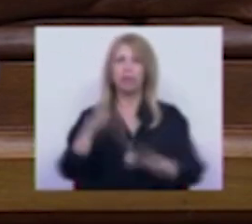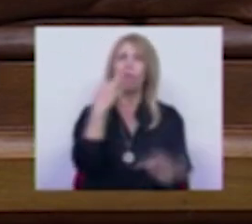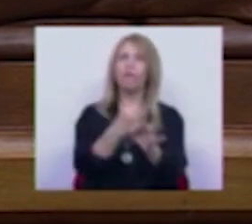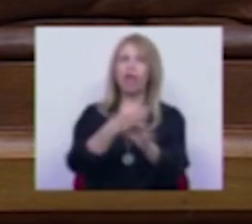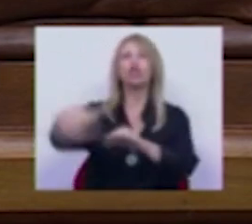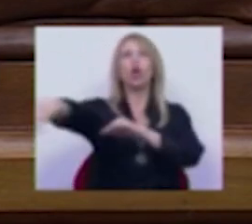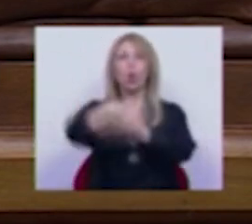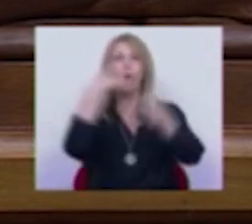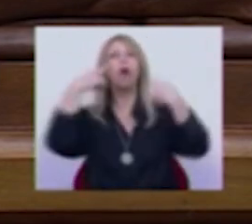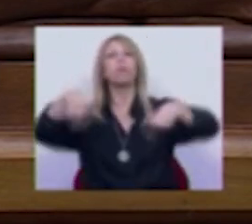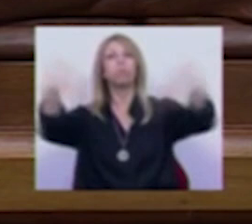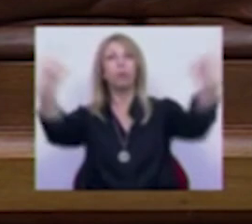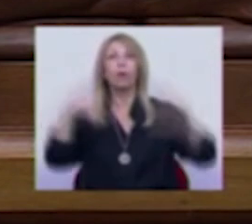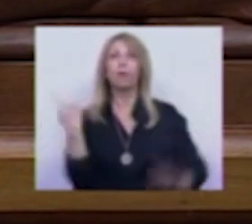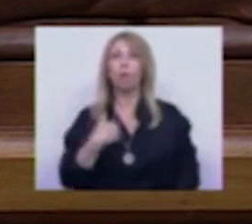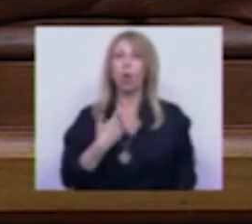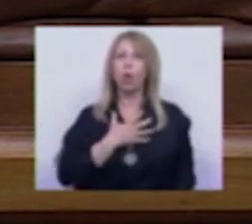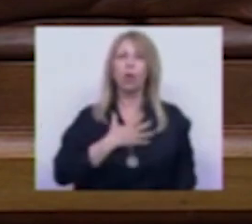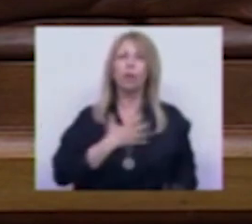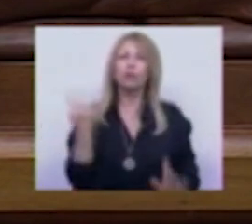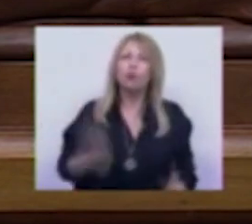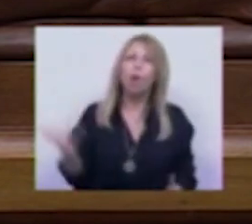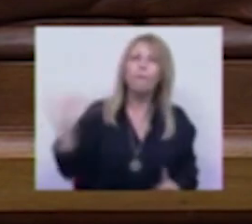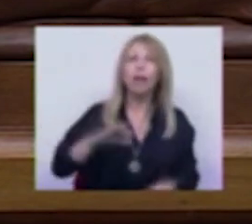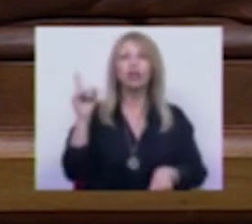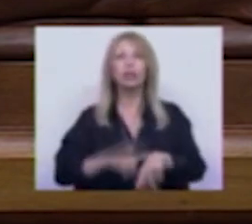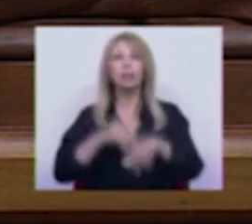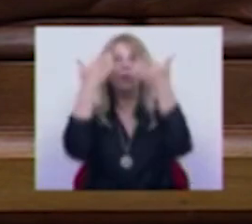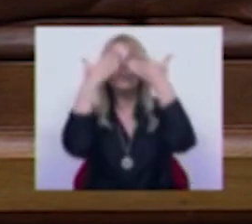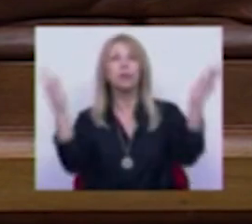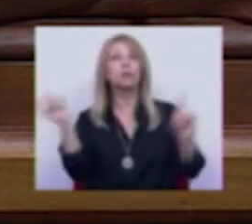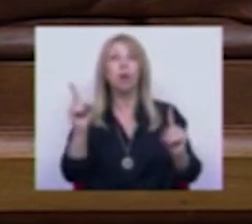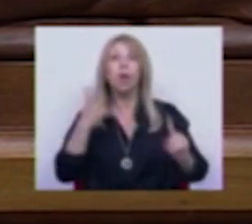nós não queremos ter só mais tempo de democracia, nós queremos ter mais democracia.